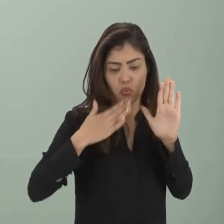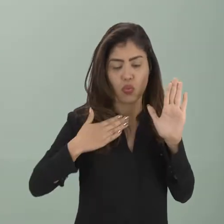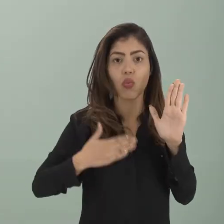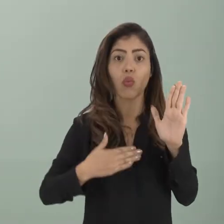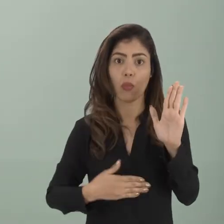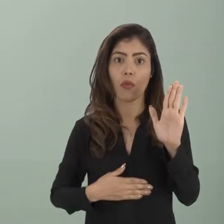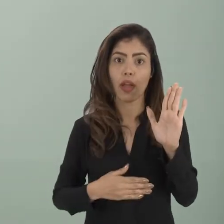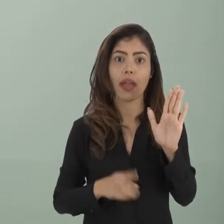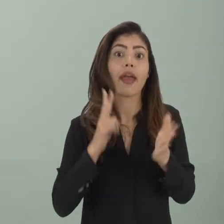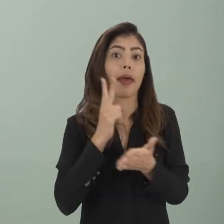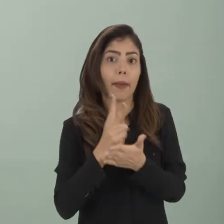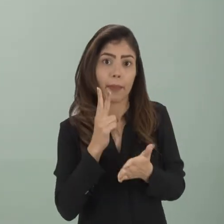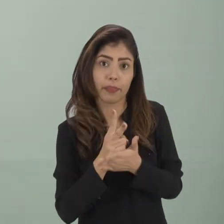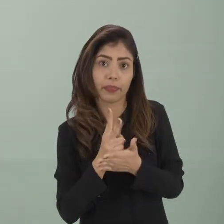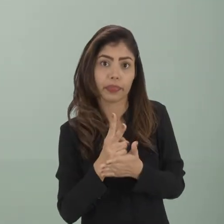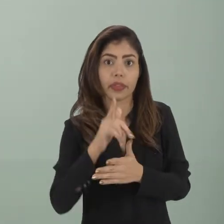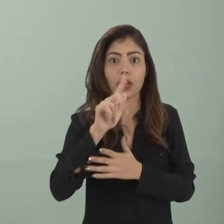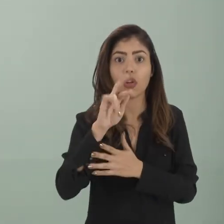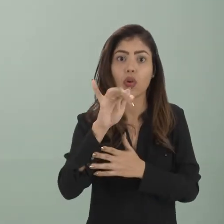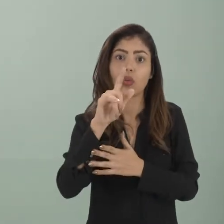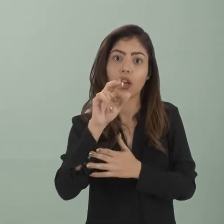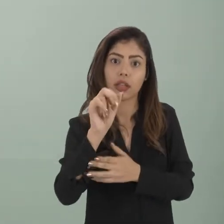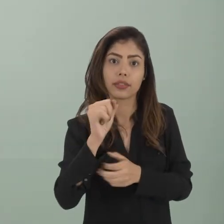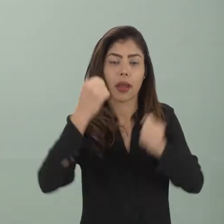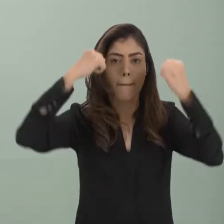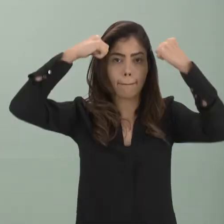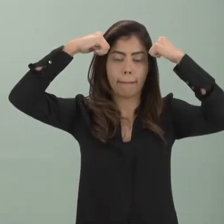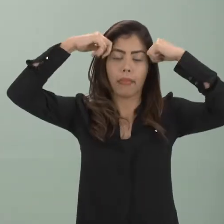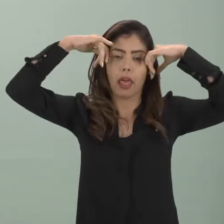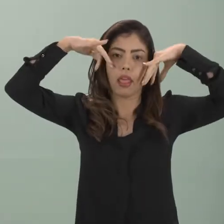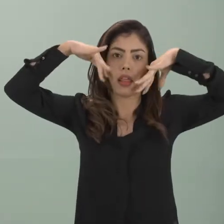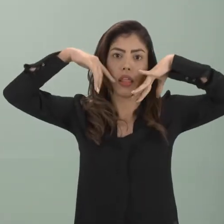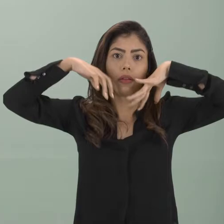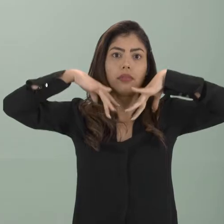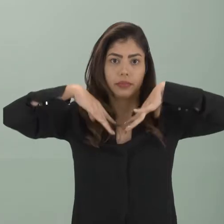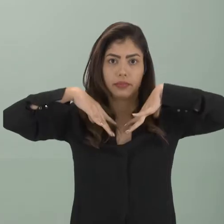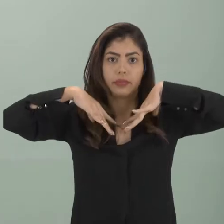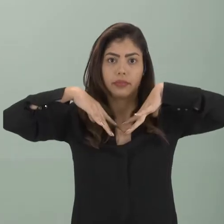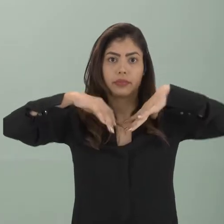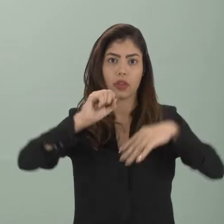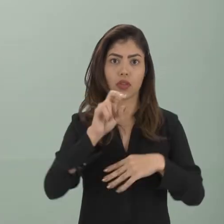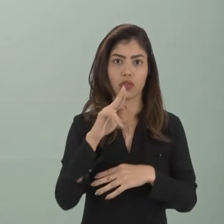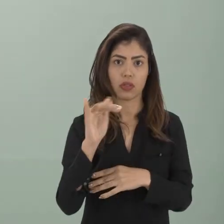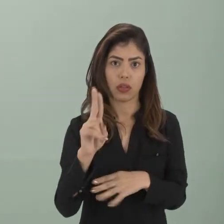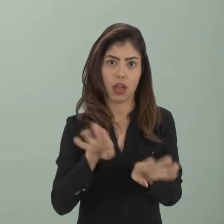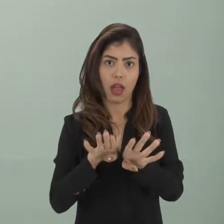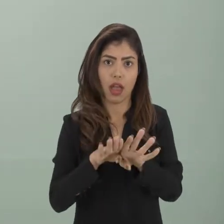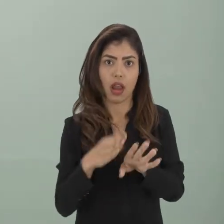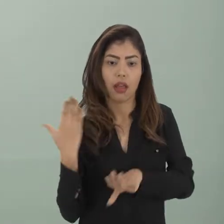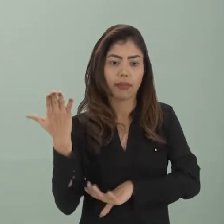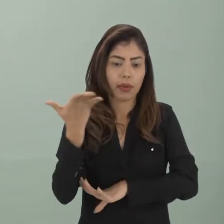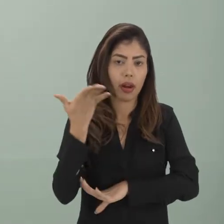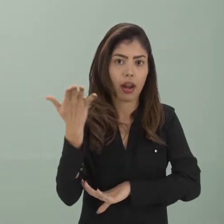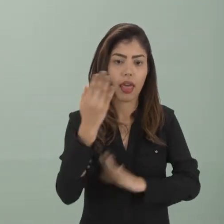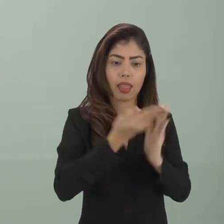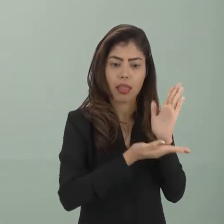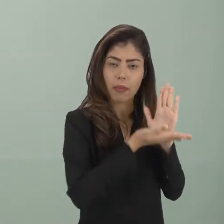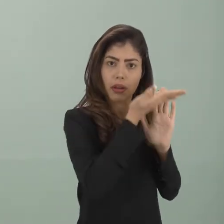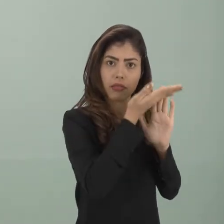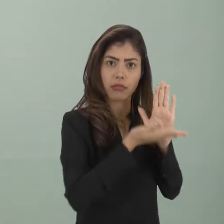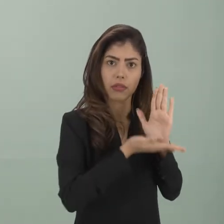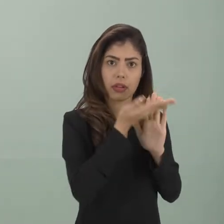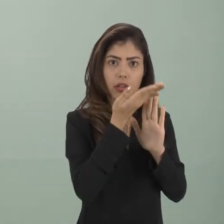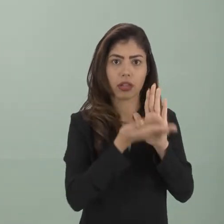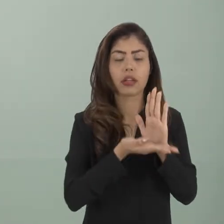ao mesmo tempo, as glândulas sudoríparas que estão na nossa pele começam a excretar suor para manter uma temperatura no